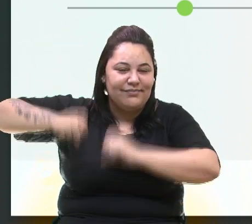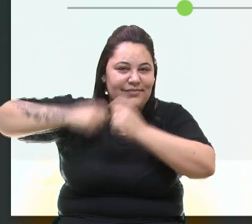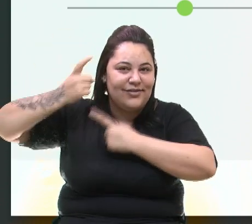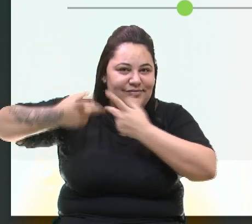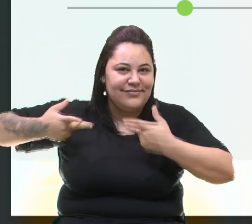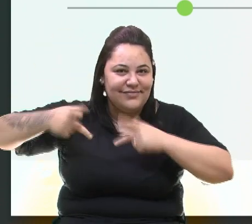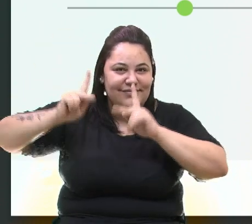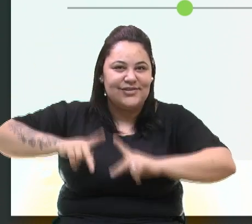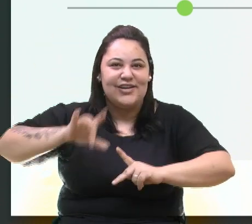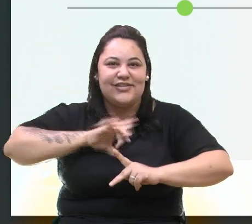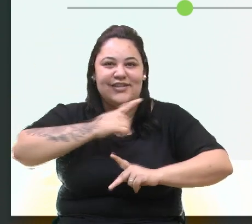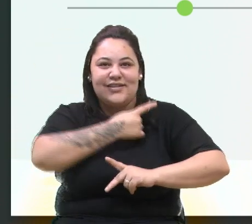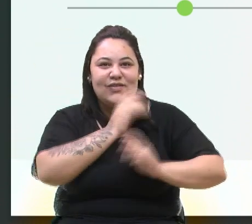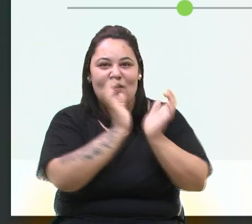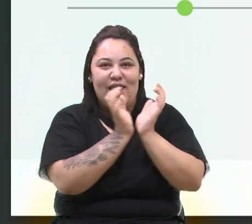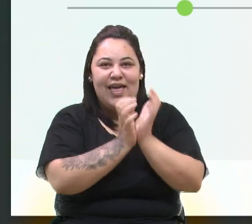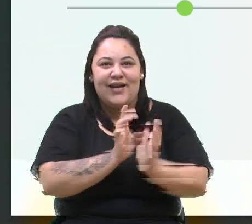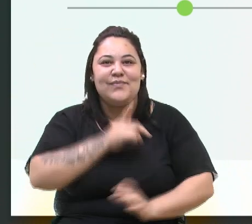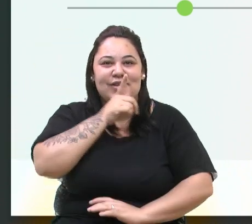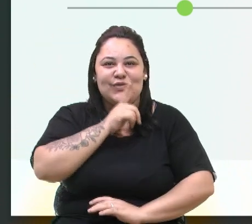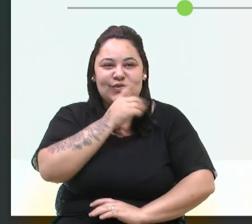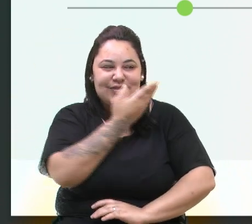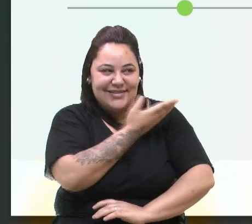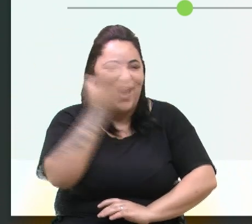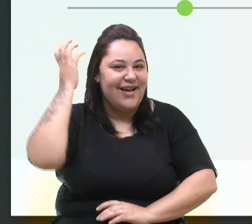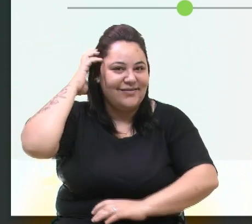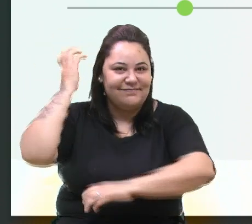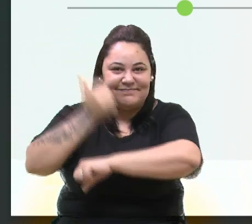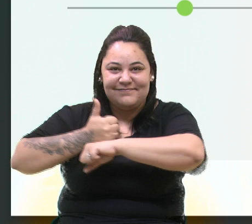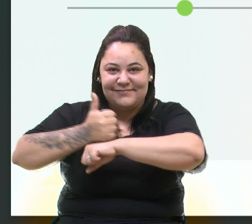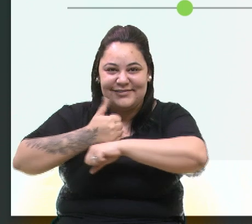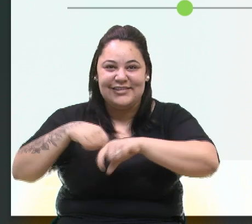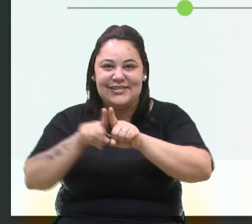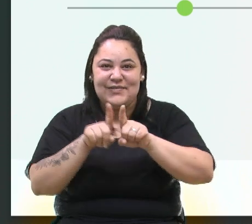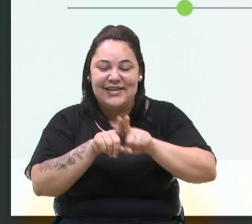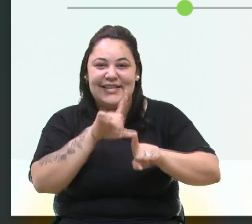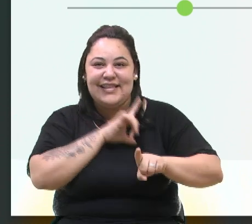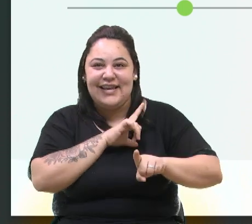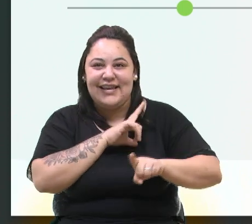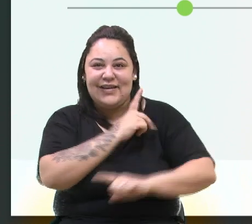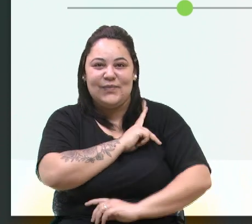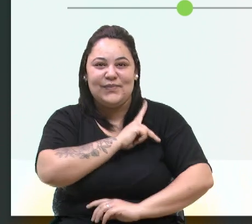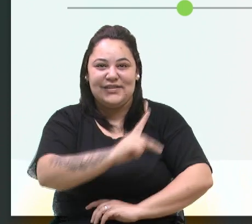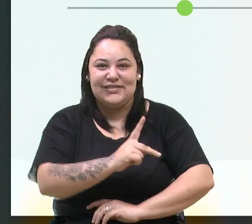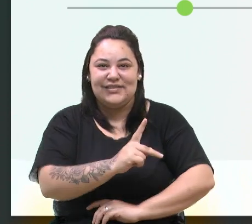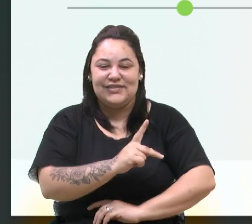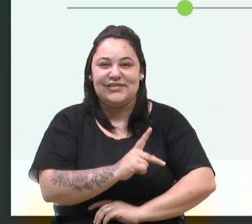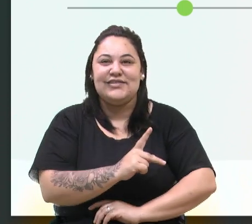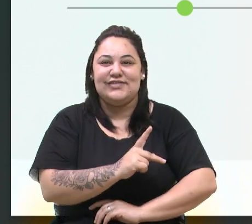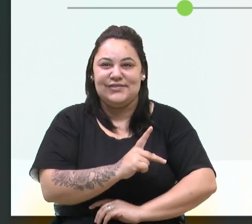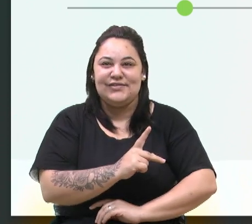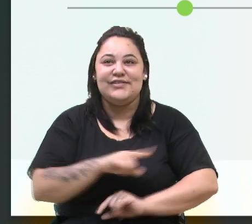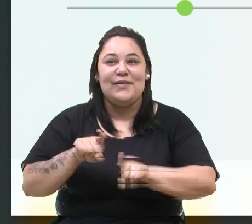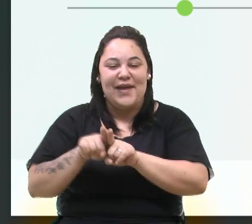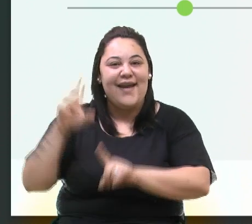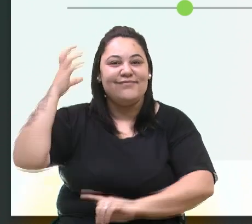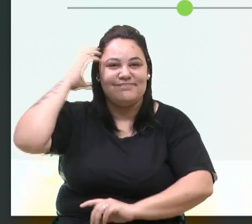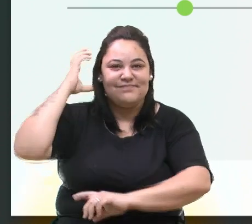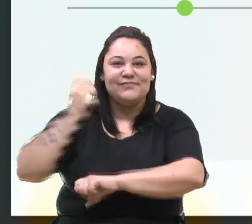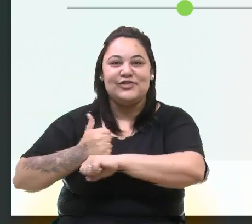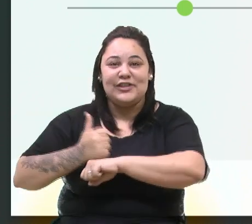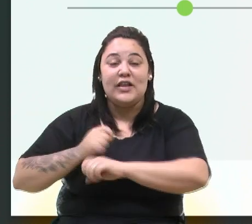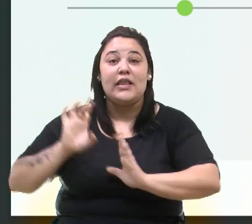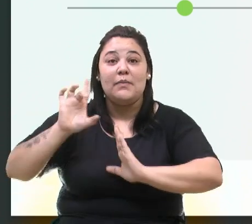o colega Alberto Meneguzzi, radialista, o nosso presidente, que é radialista. Depois da década